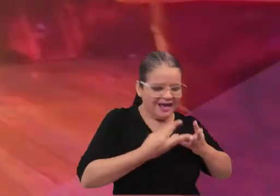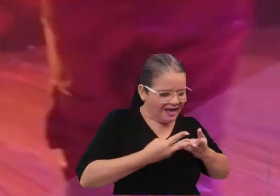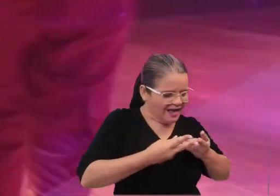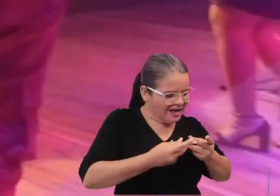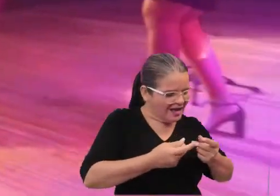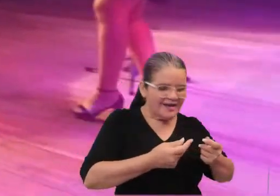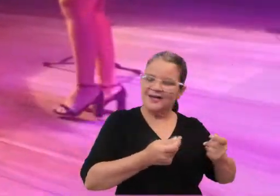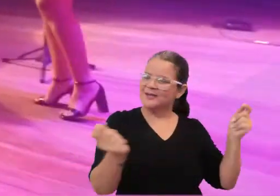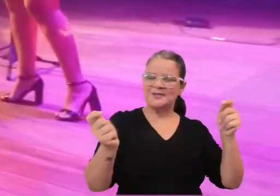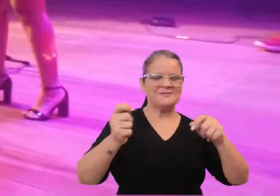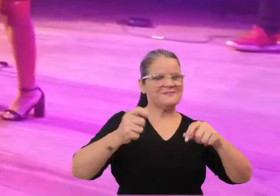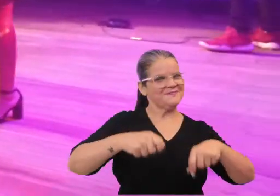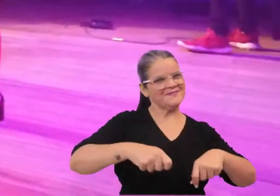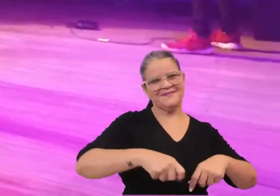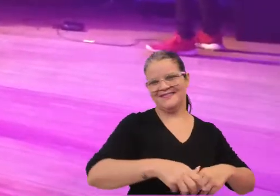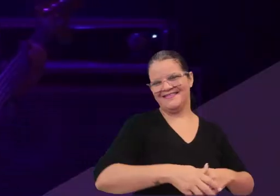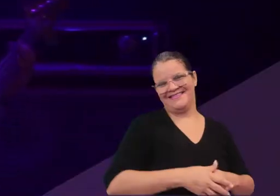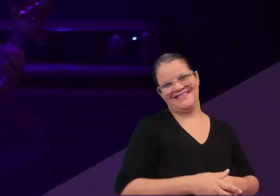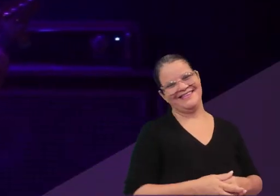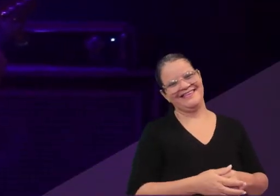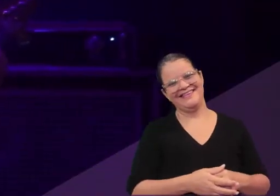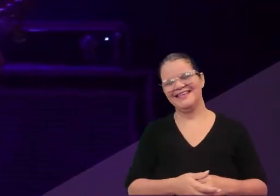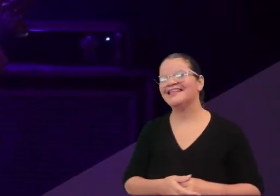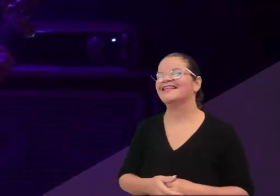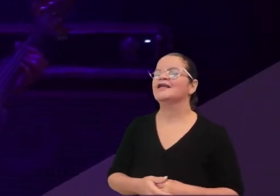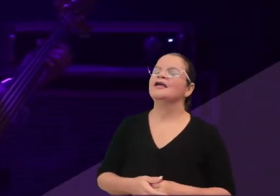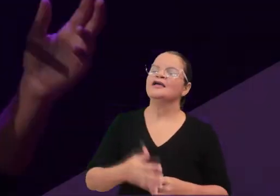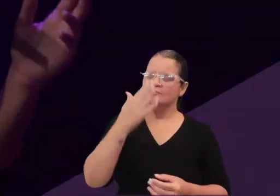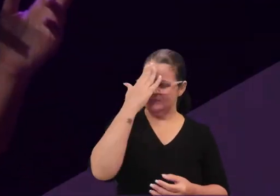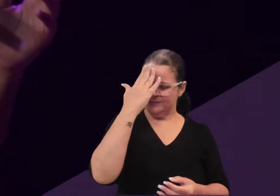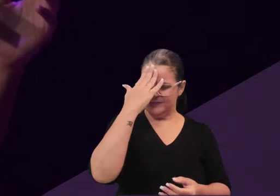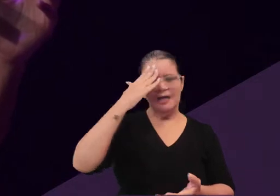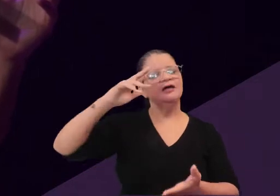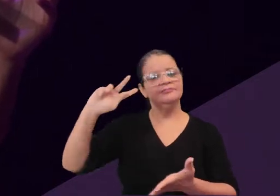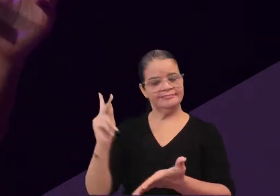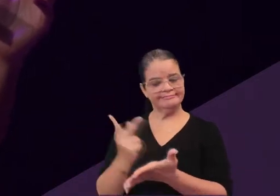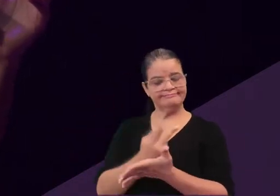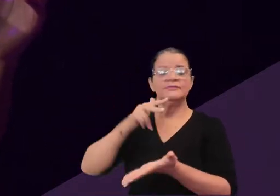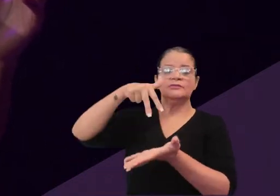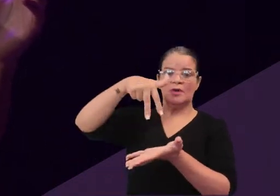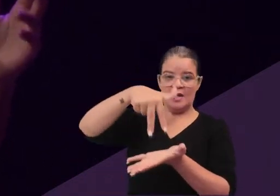amor deixa marcas que não dá pra